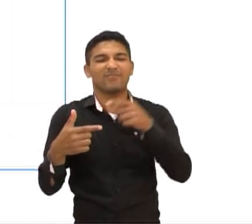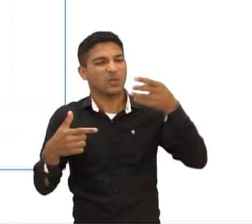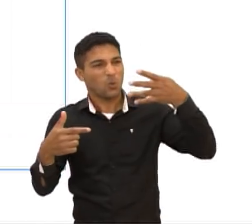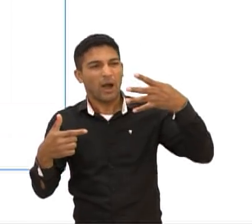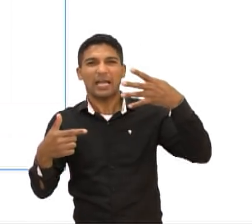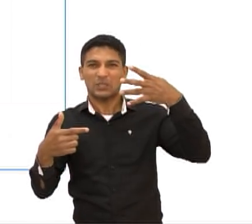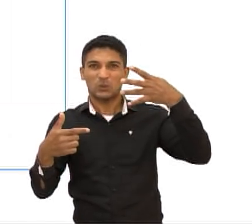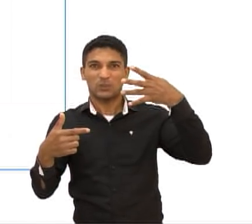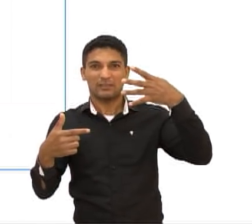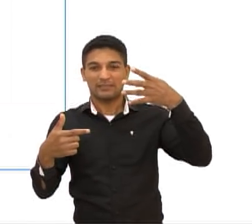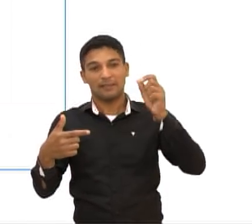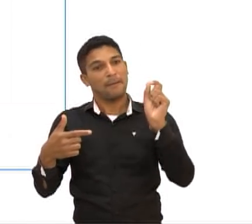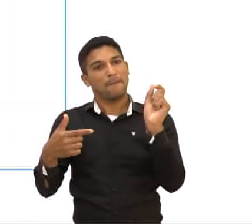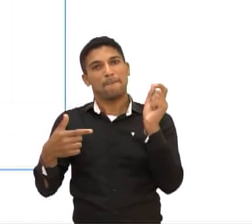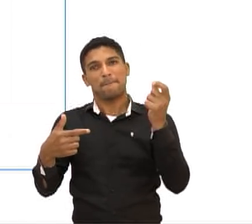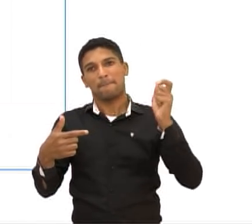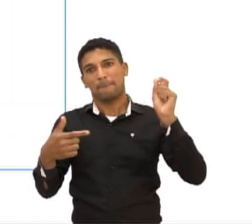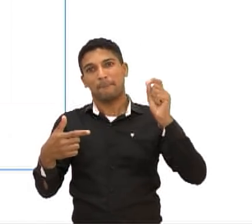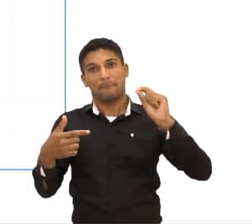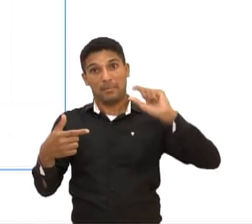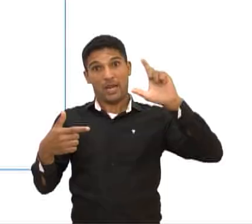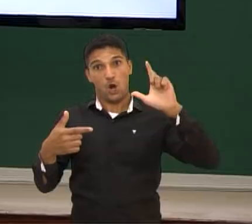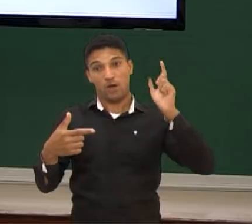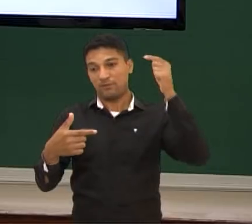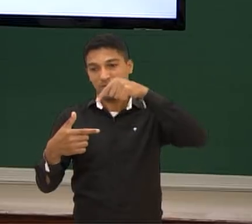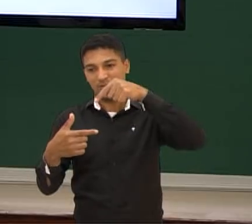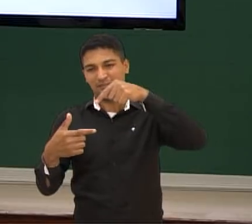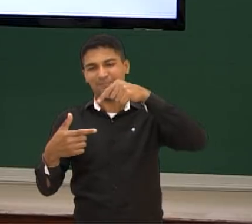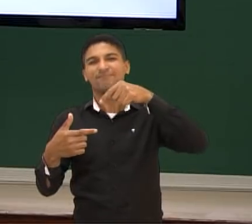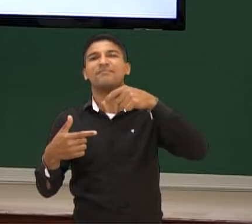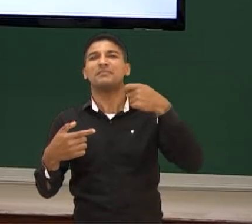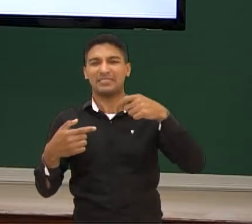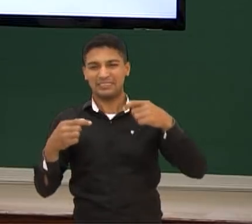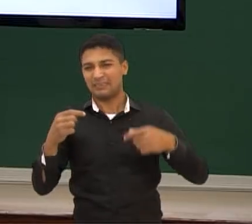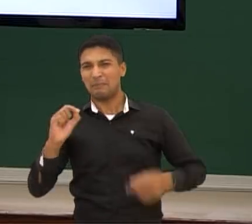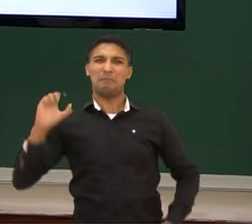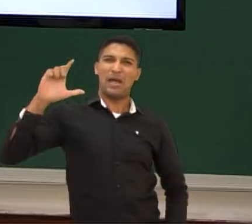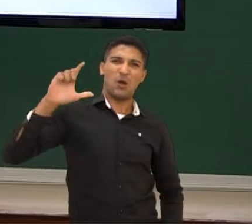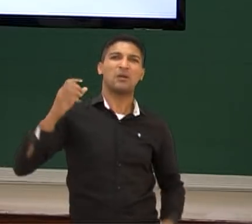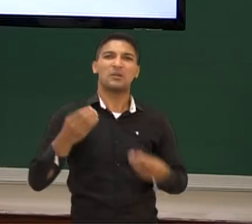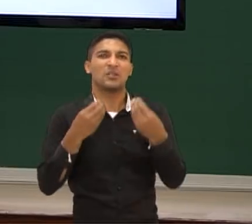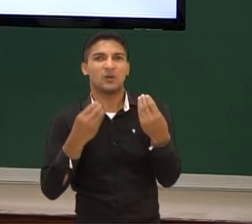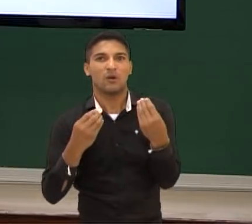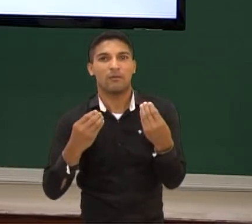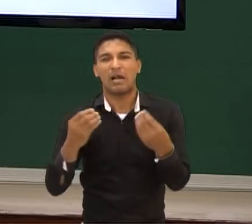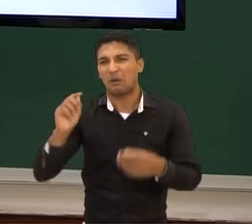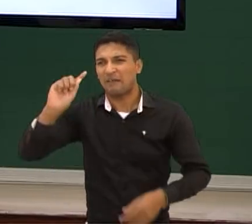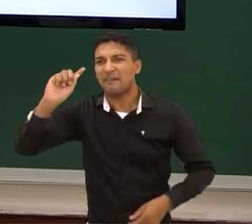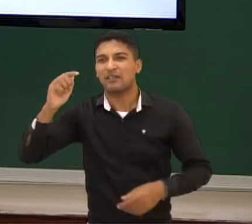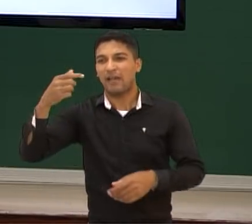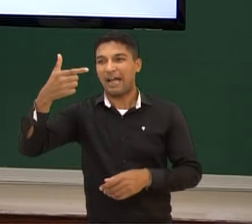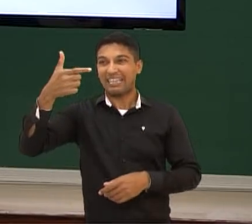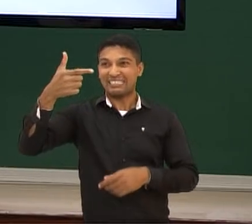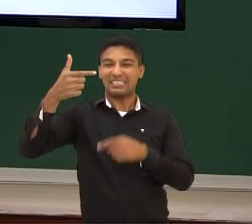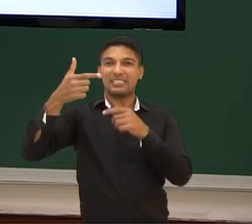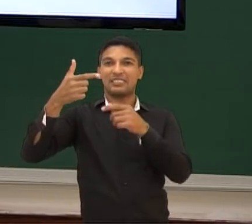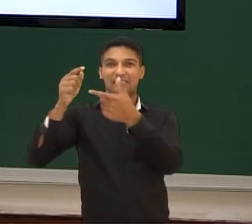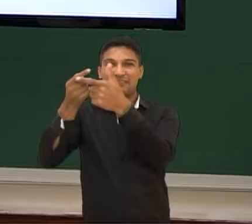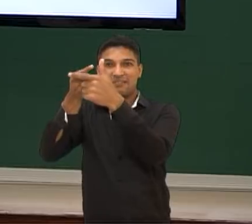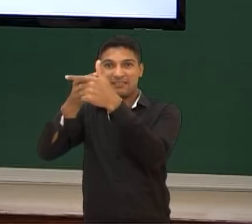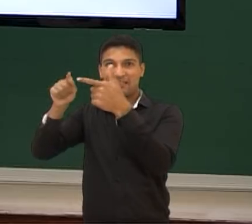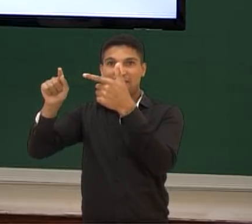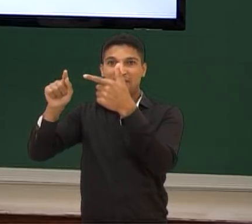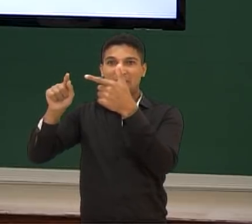colocar aqui um zero para acompanhar o 2, para torná-lo 20, né? Mas não vou colocar mais uma vírgula na minha divisão, não. Só coloco uma